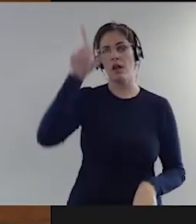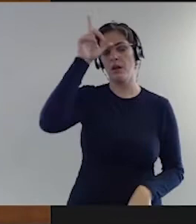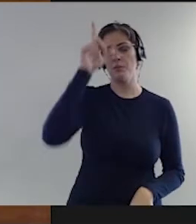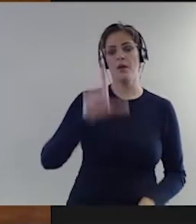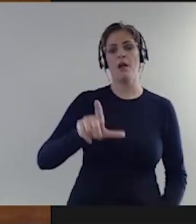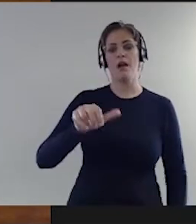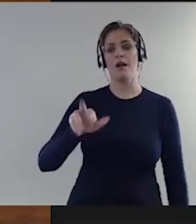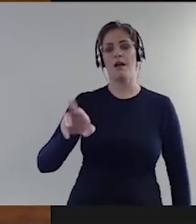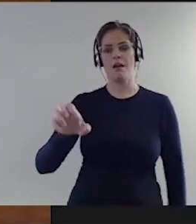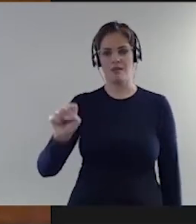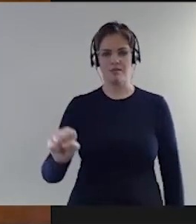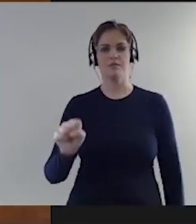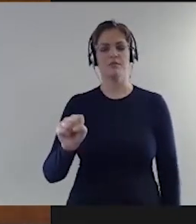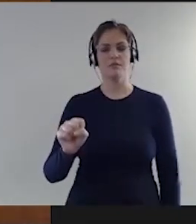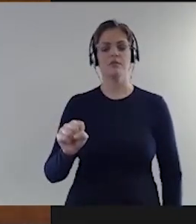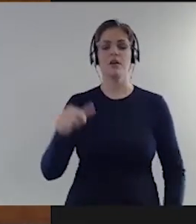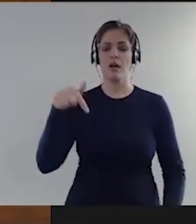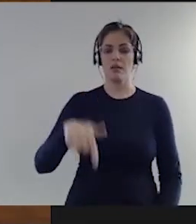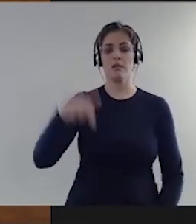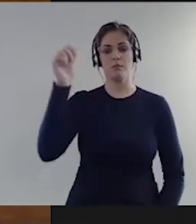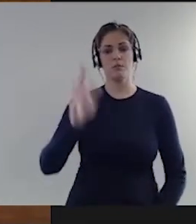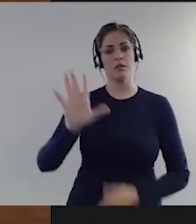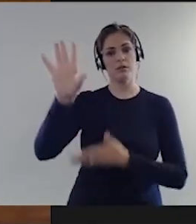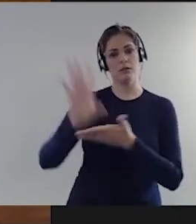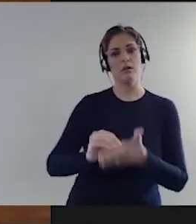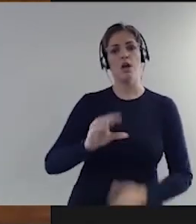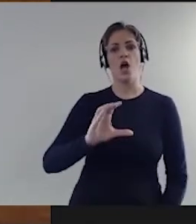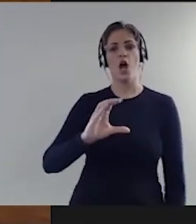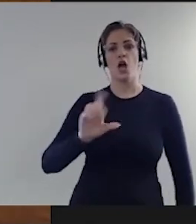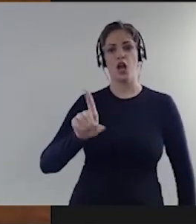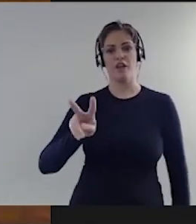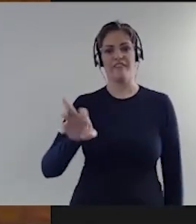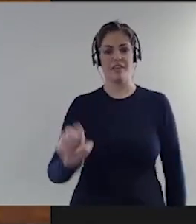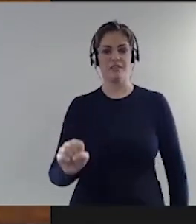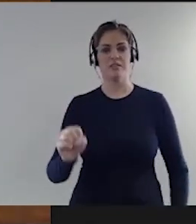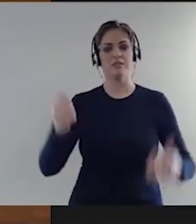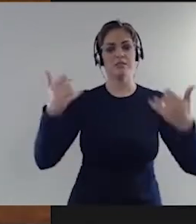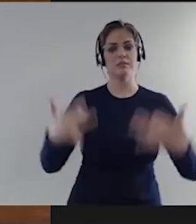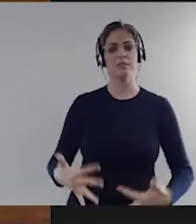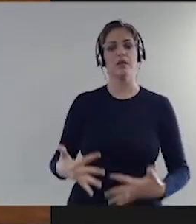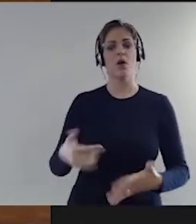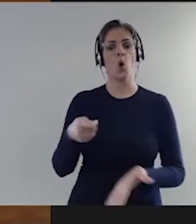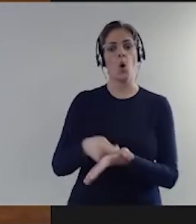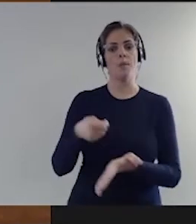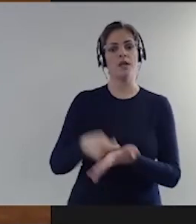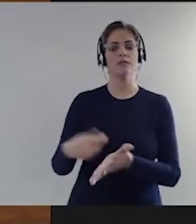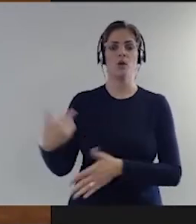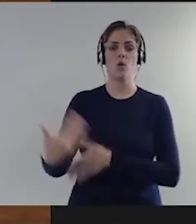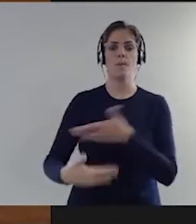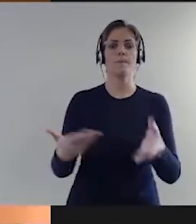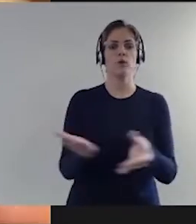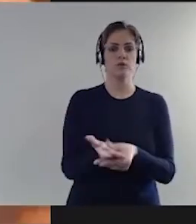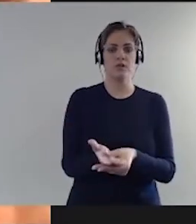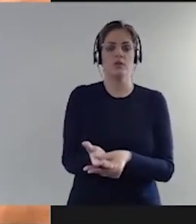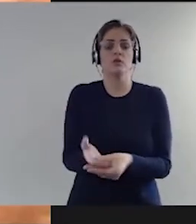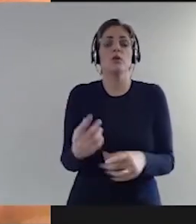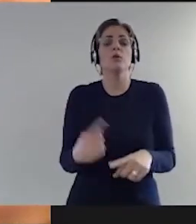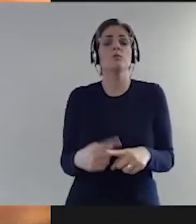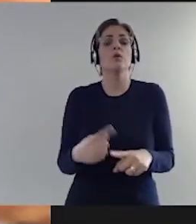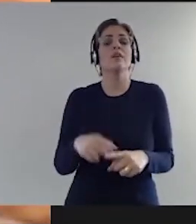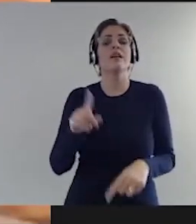Larens e desenvolvida no Brasil por Clóvis do Couto Silva, de obrigação como processo. Por que processo? Porque